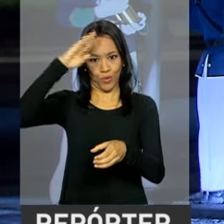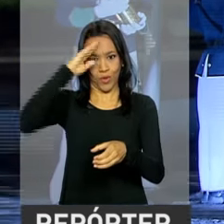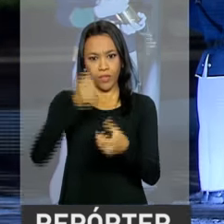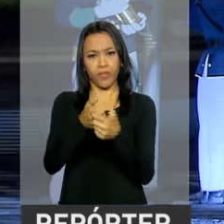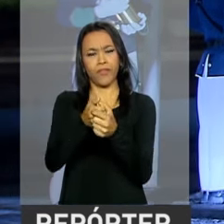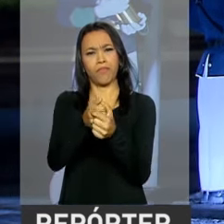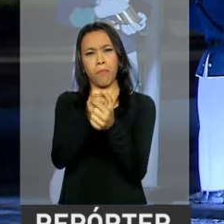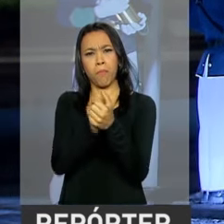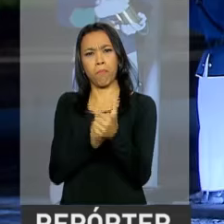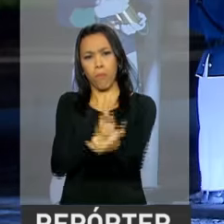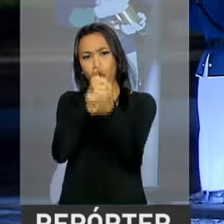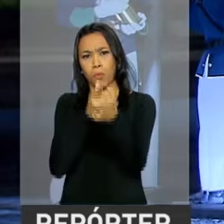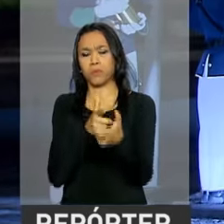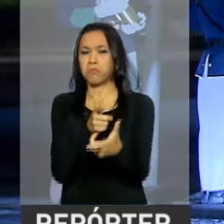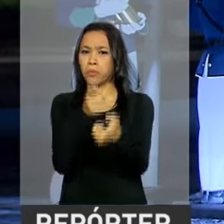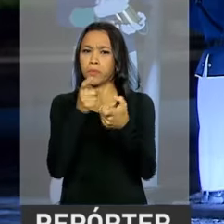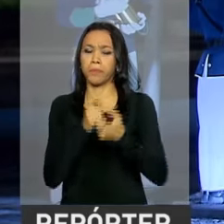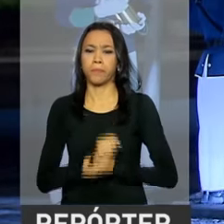artilharia.